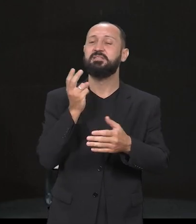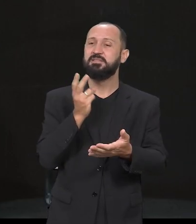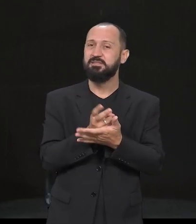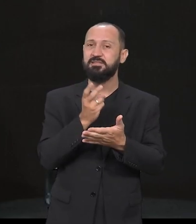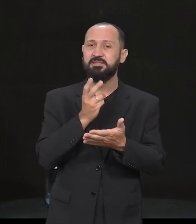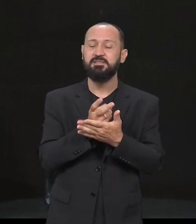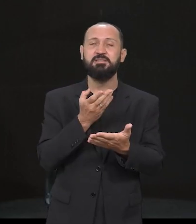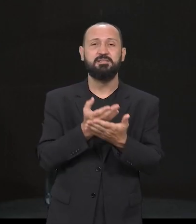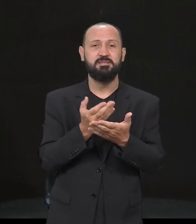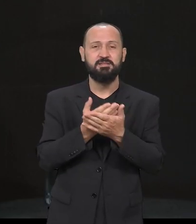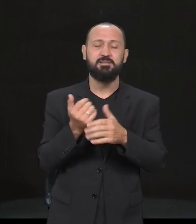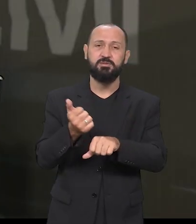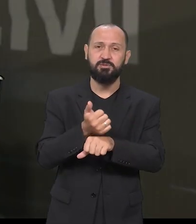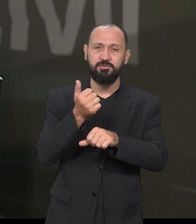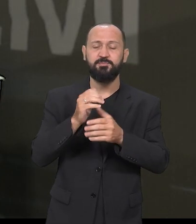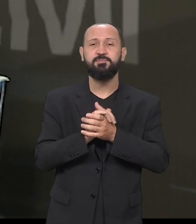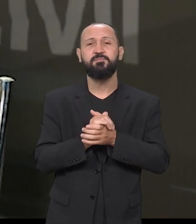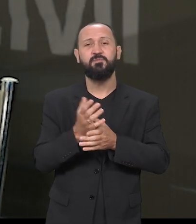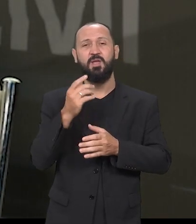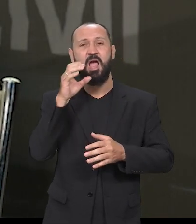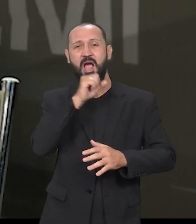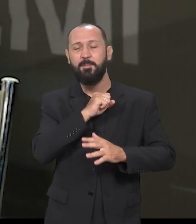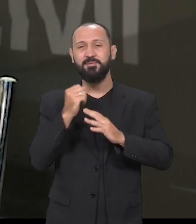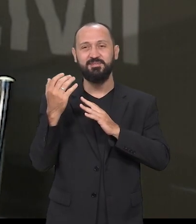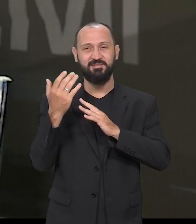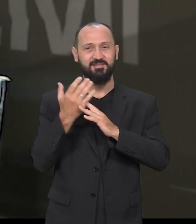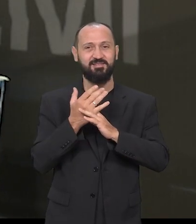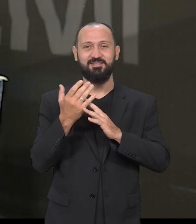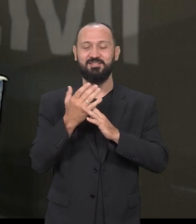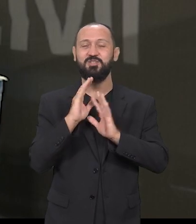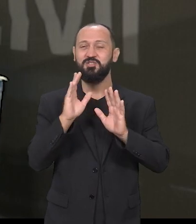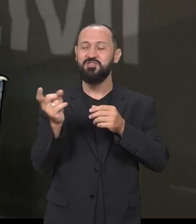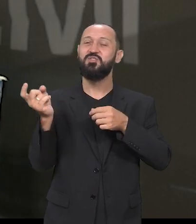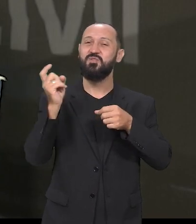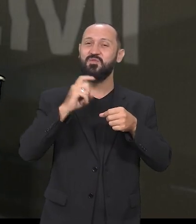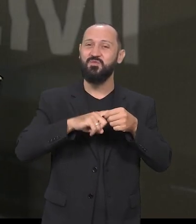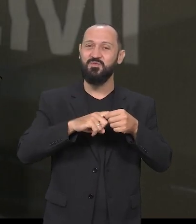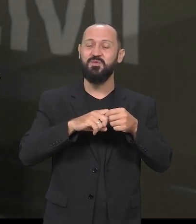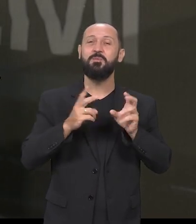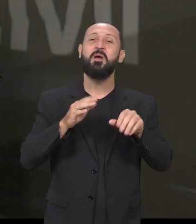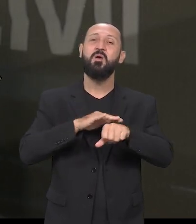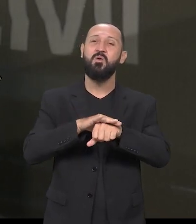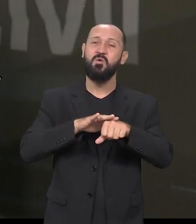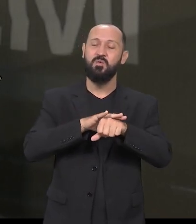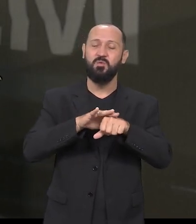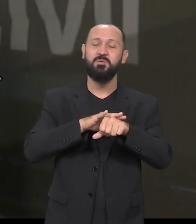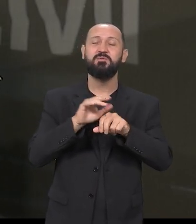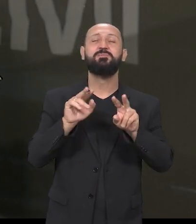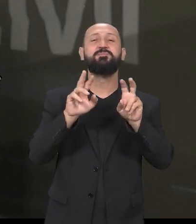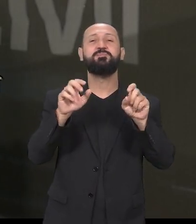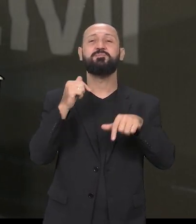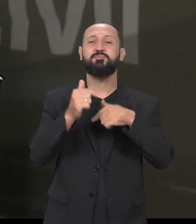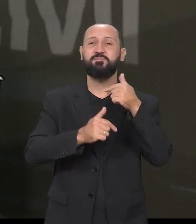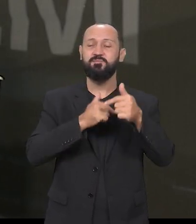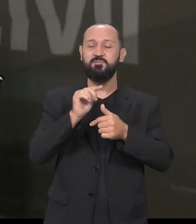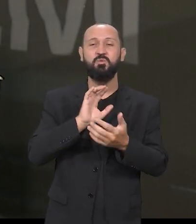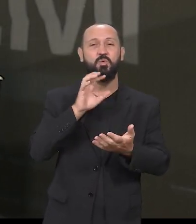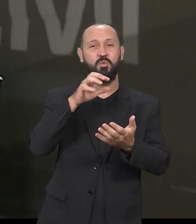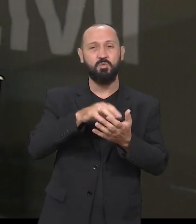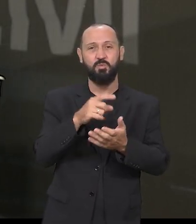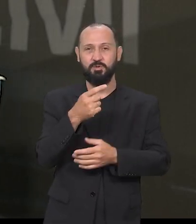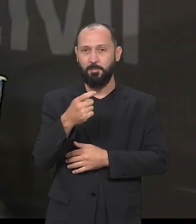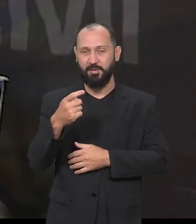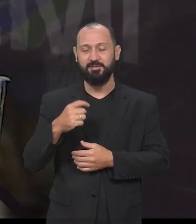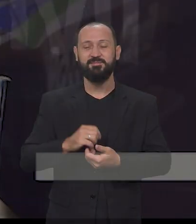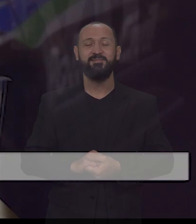tem que estar sempre se qualificando. Vamos para um rápido intervalo e já voltamos para falar mais sobre o trabalho do Núcleo